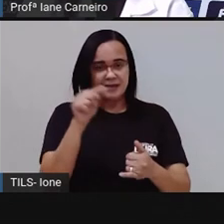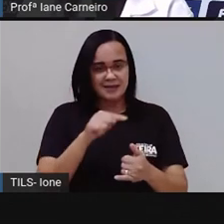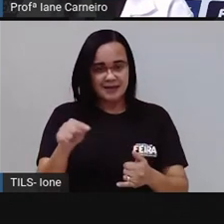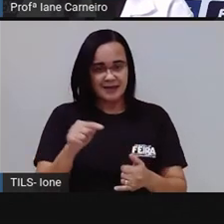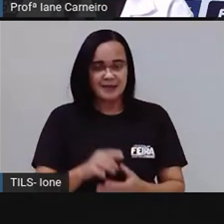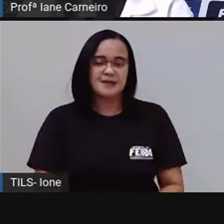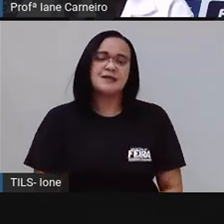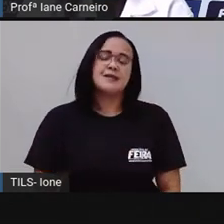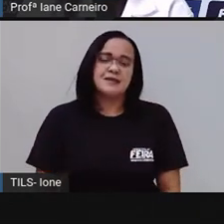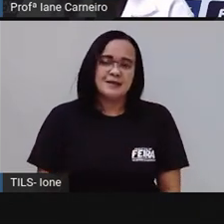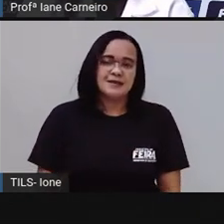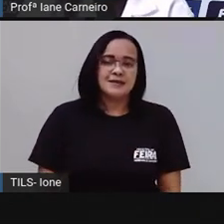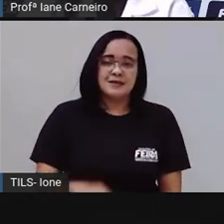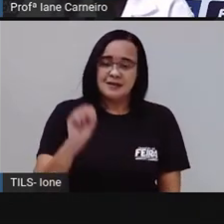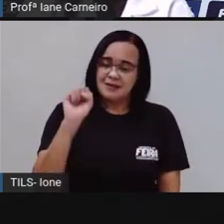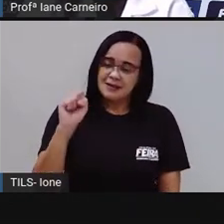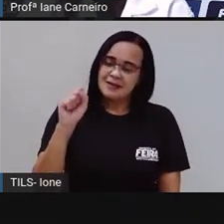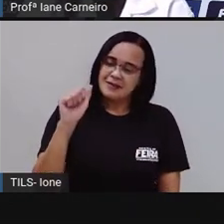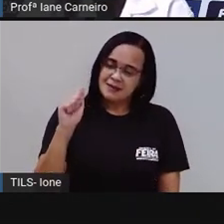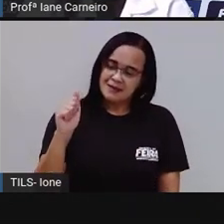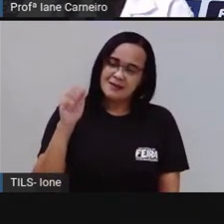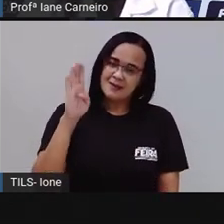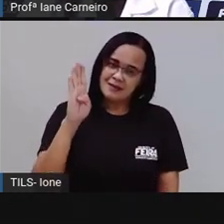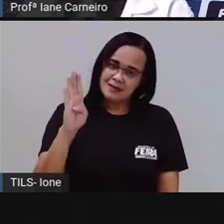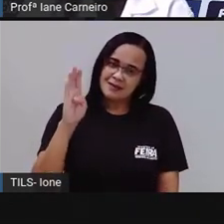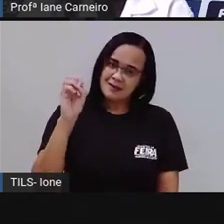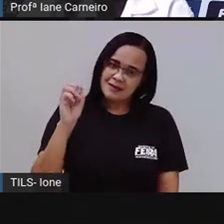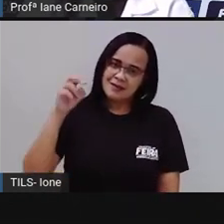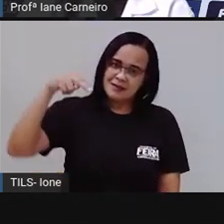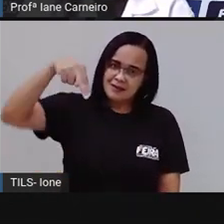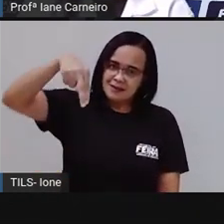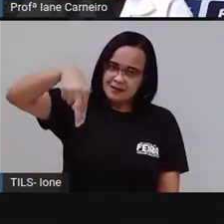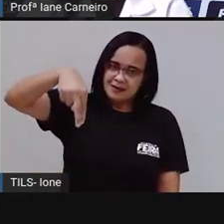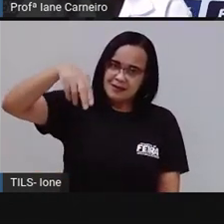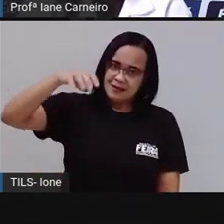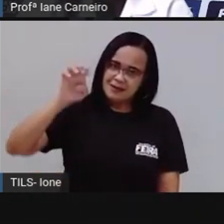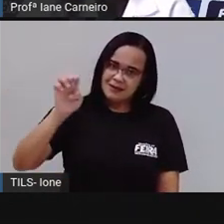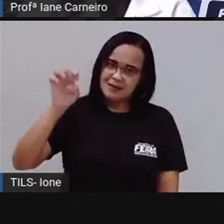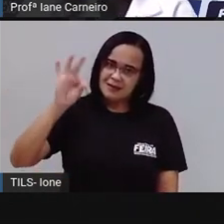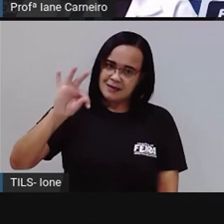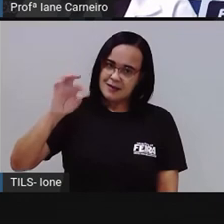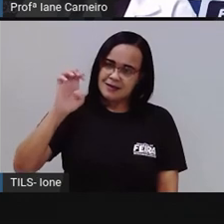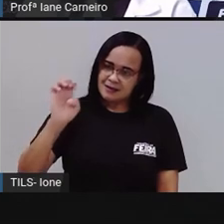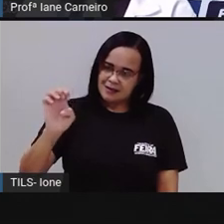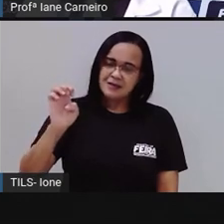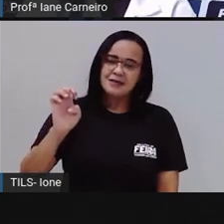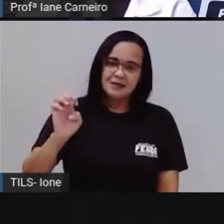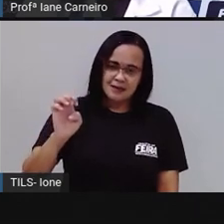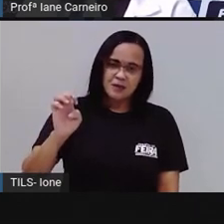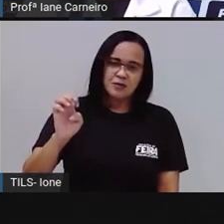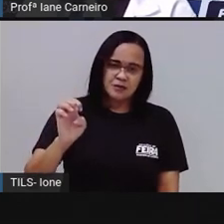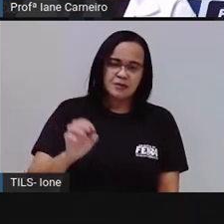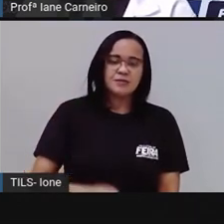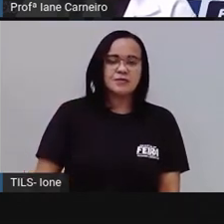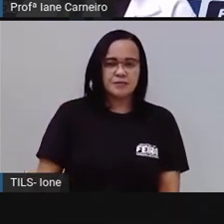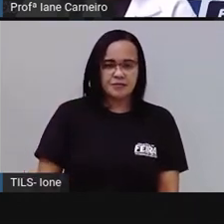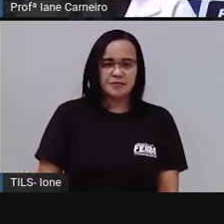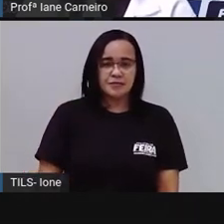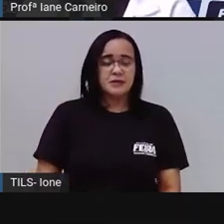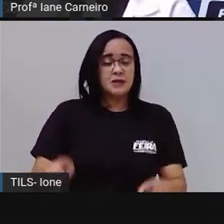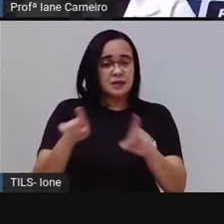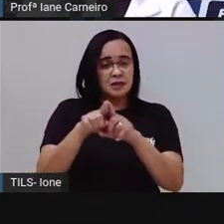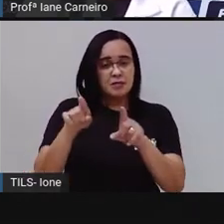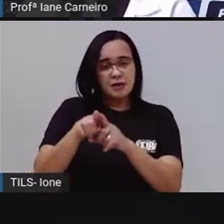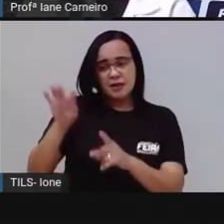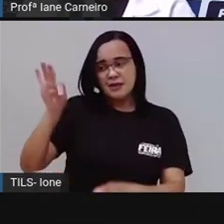Então, sabonete e Silvio, beleza? Essa aqui, ó, é a letra T e